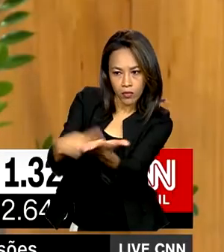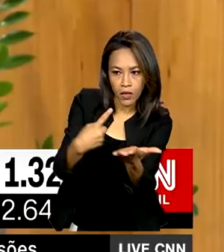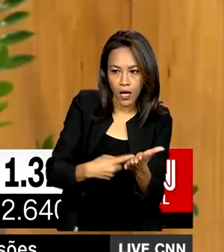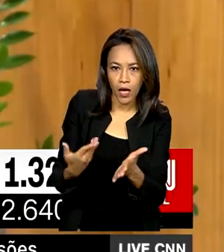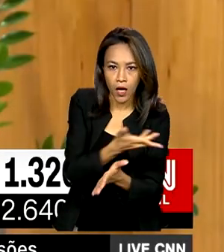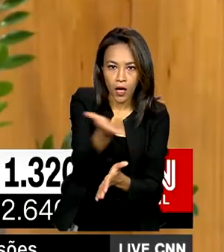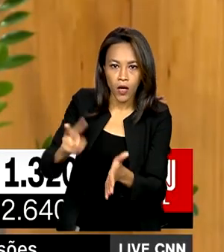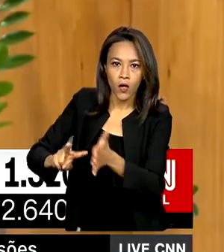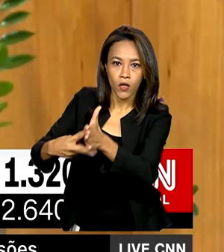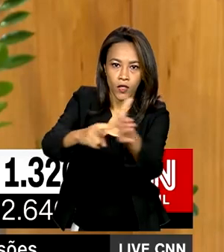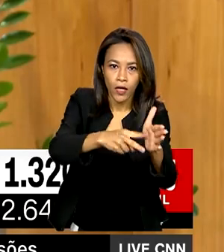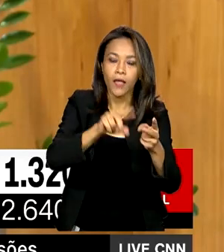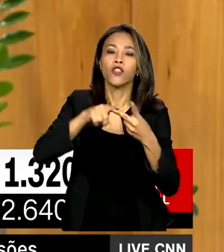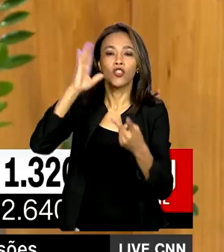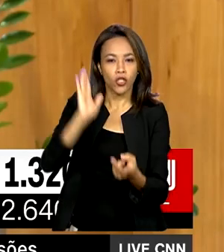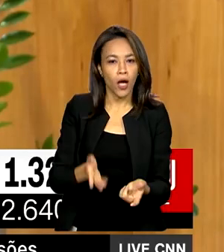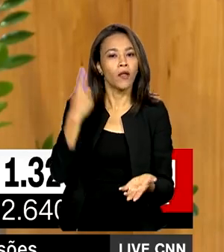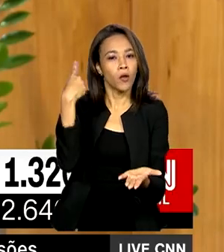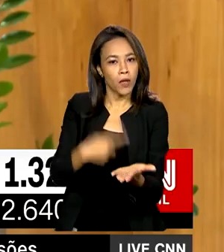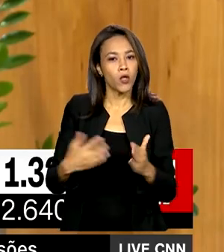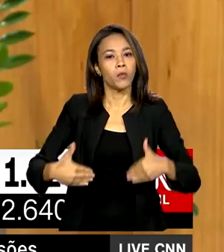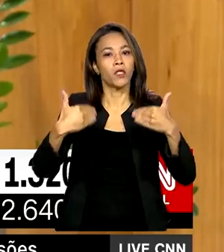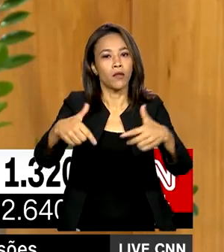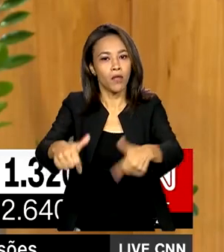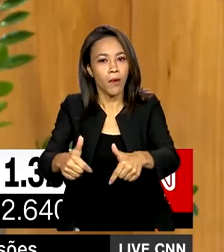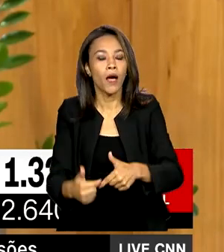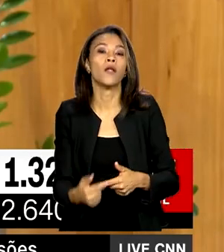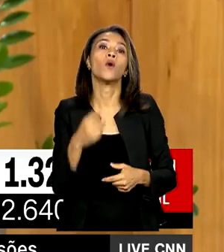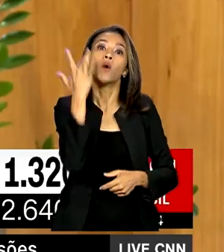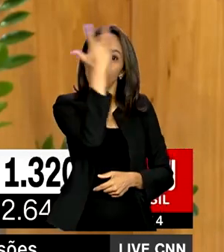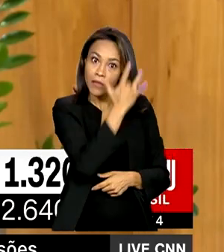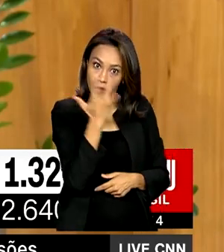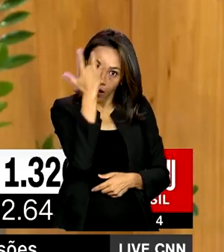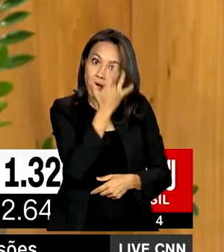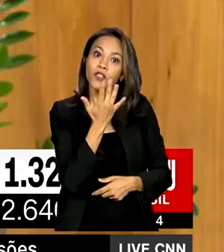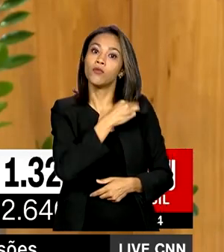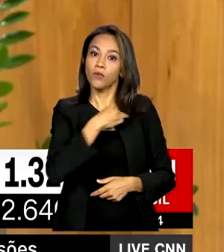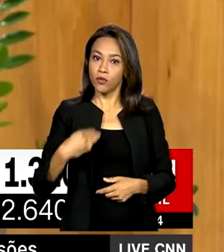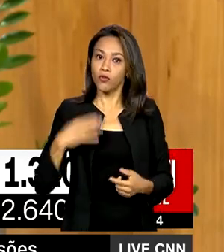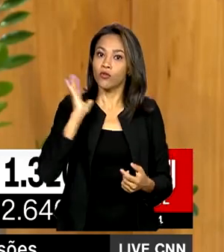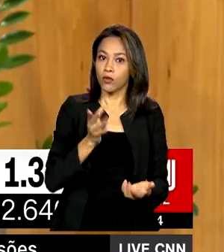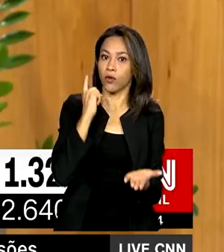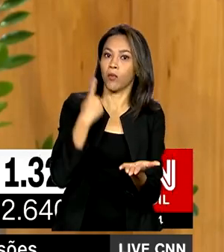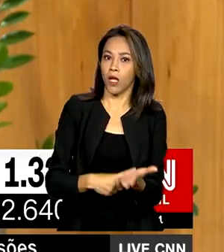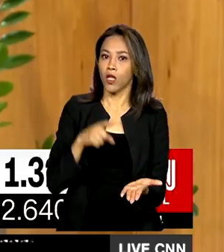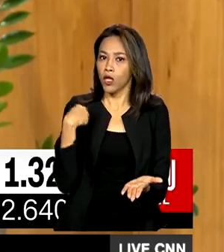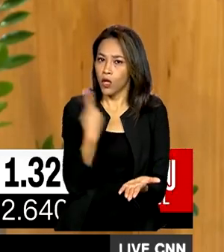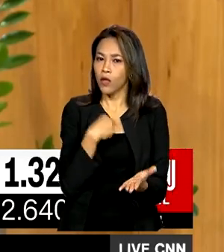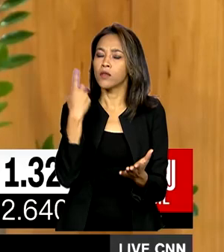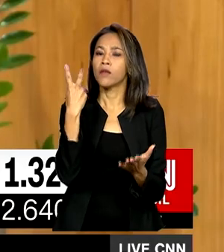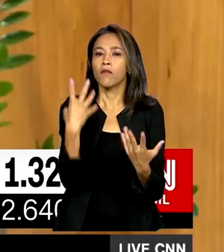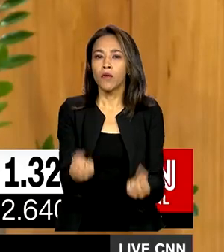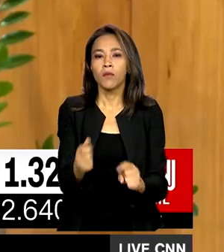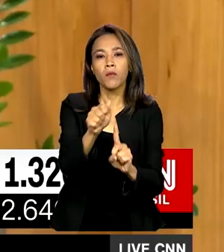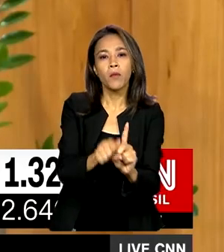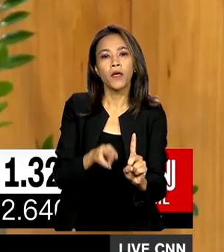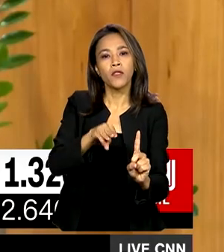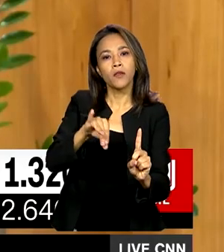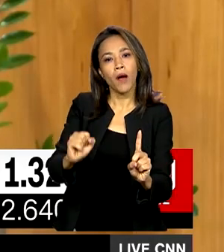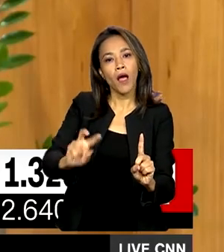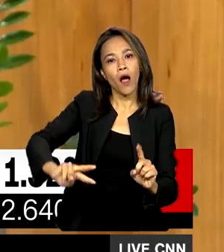está combinado com o Ministério do Trabalho, está combinado com o ministro Haddad, que a gente vai, em maio, reajustar